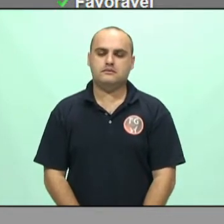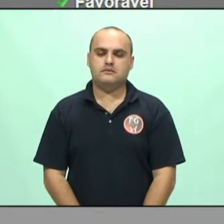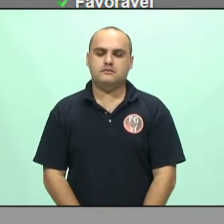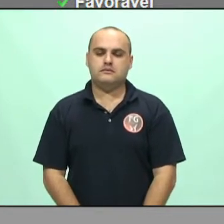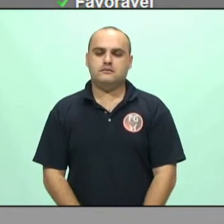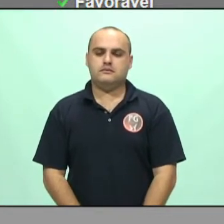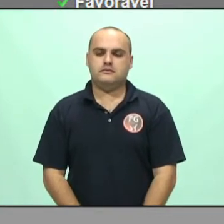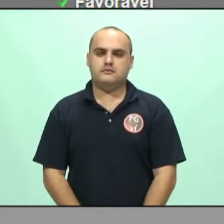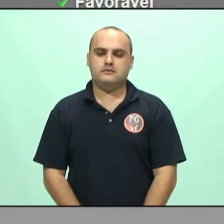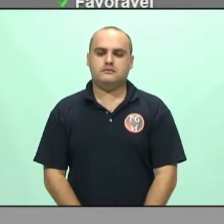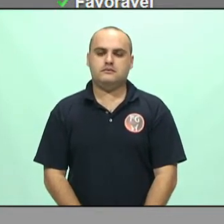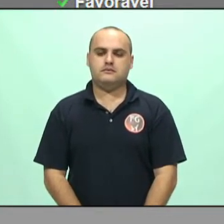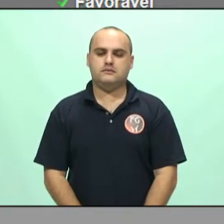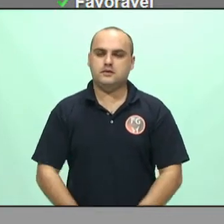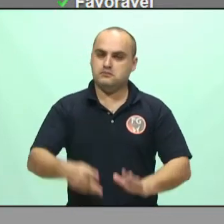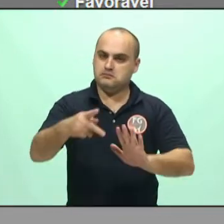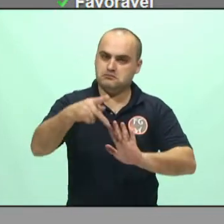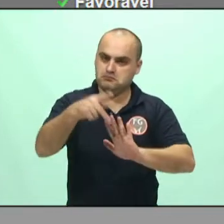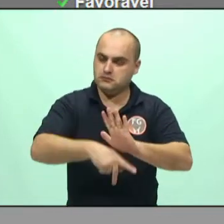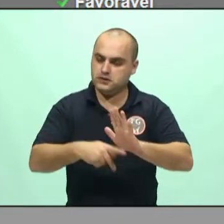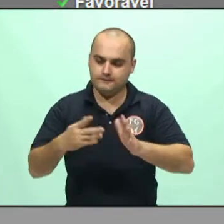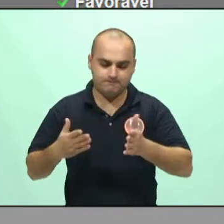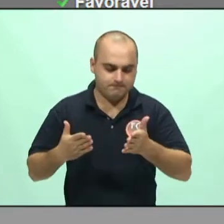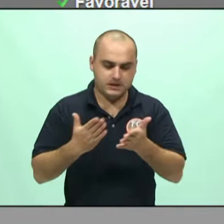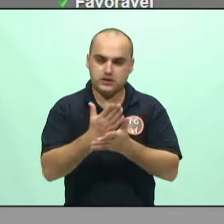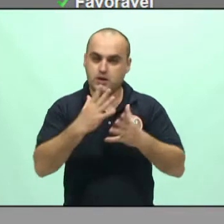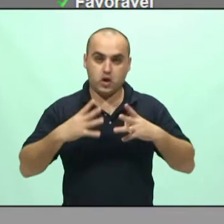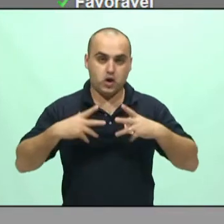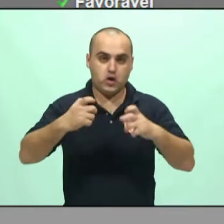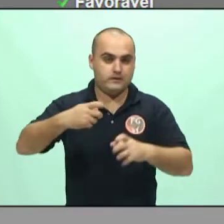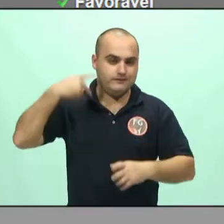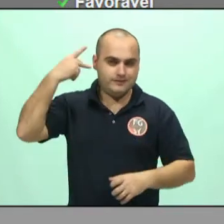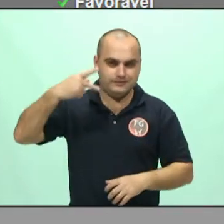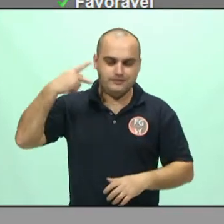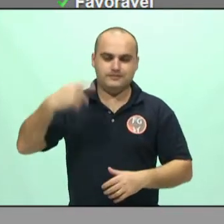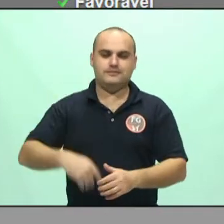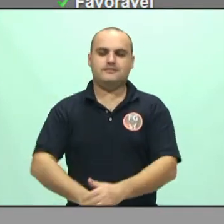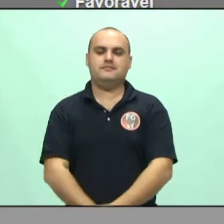foi aprovada por todos os vereadores